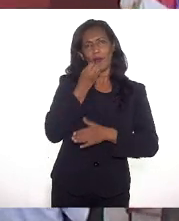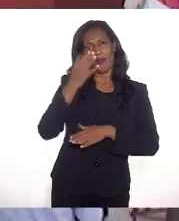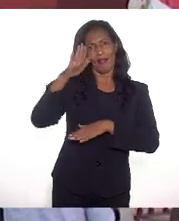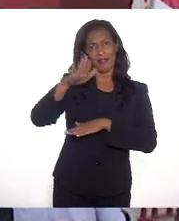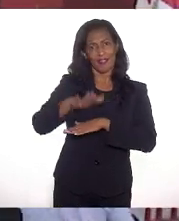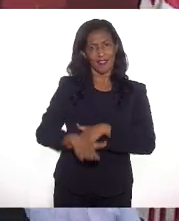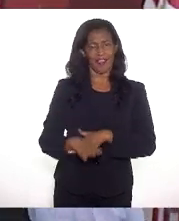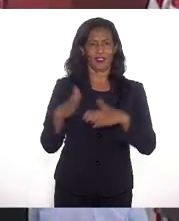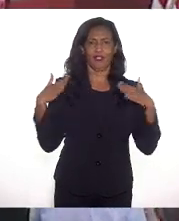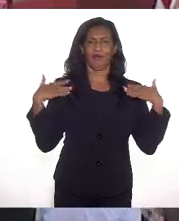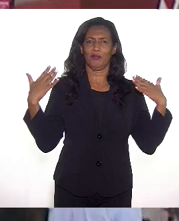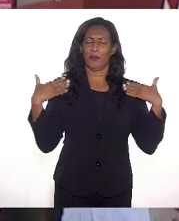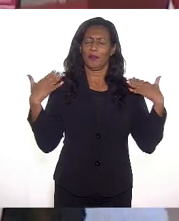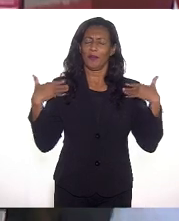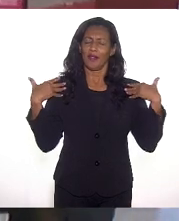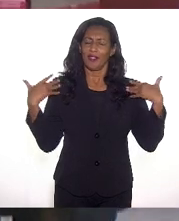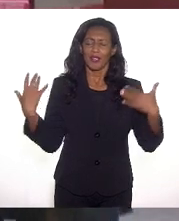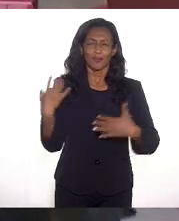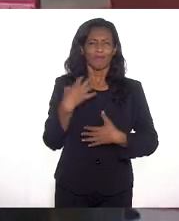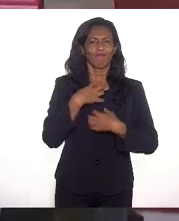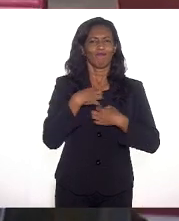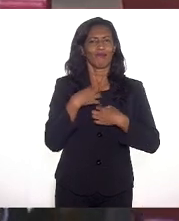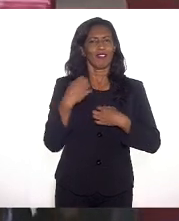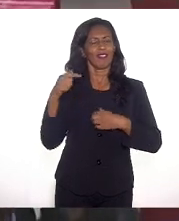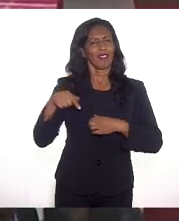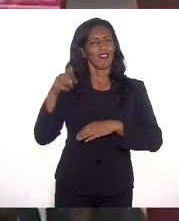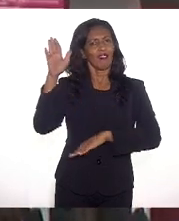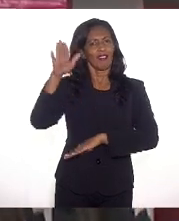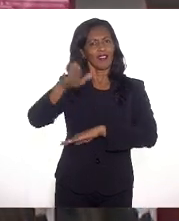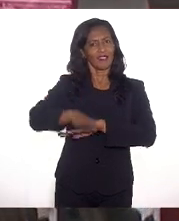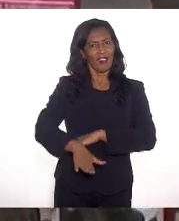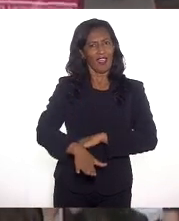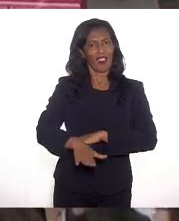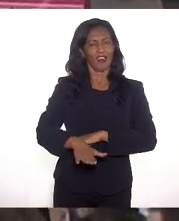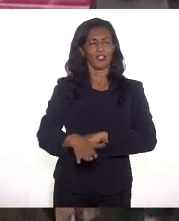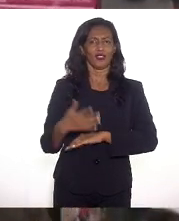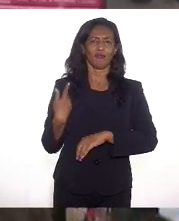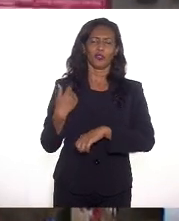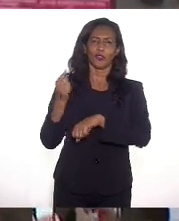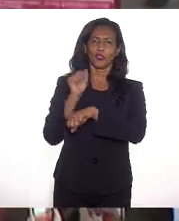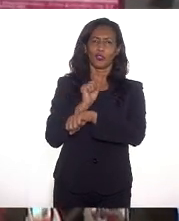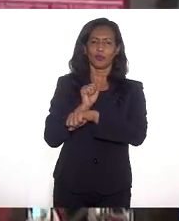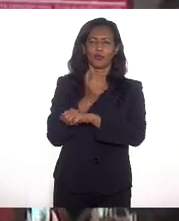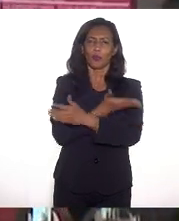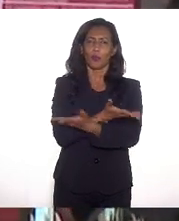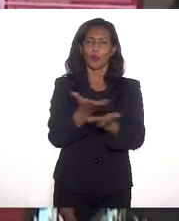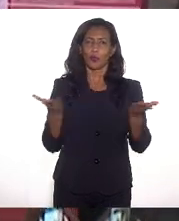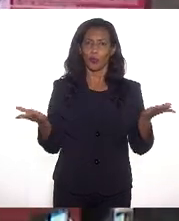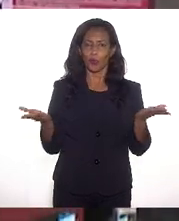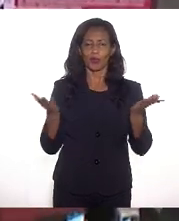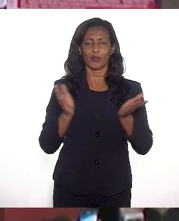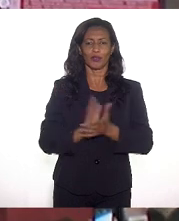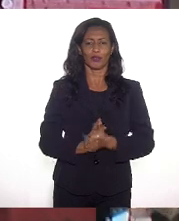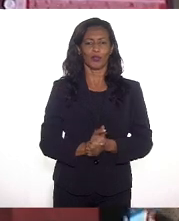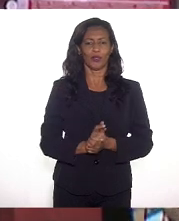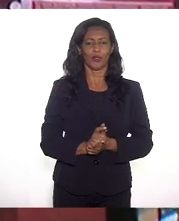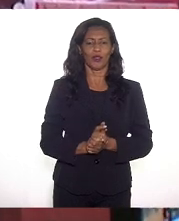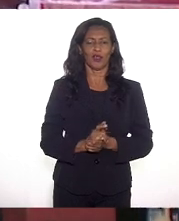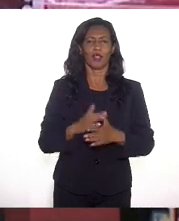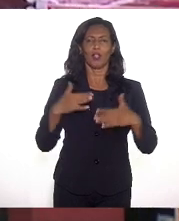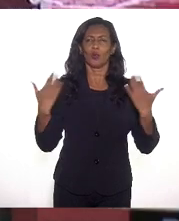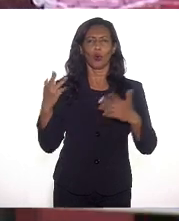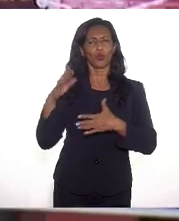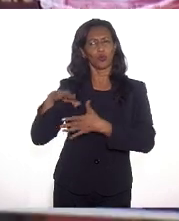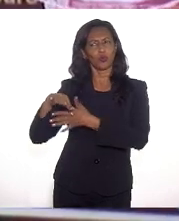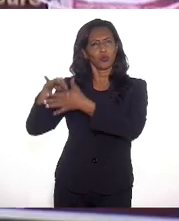É uma alegria enorme estar aqui nessa tarde. É muito esperada por todos, né? Tantas